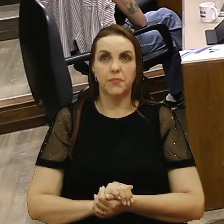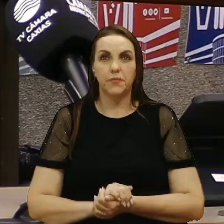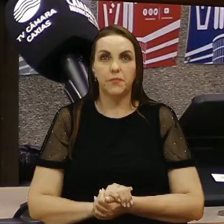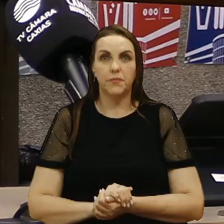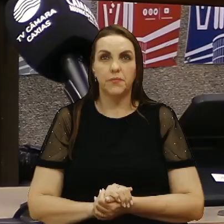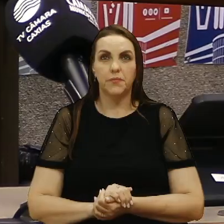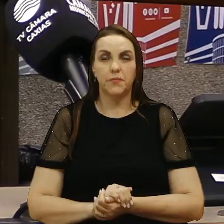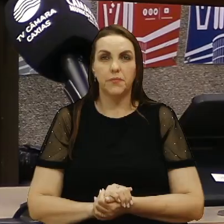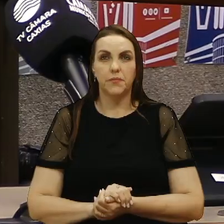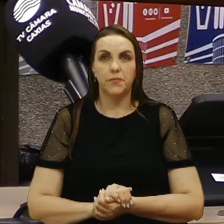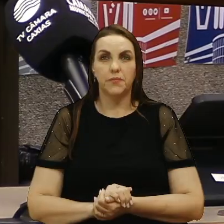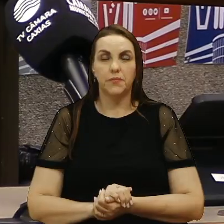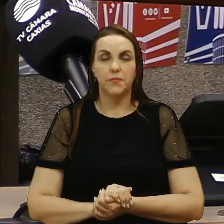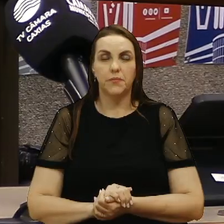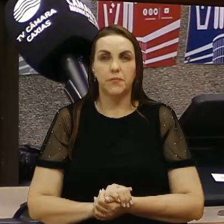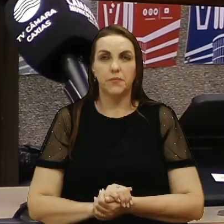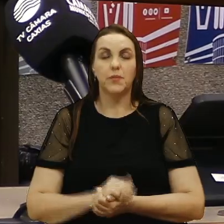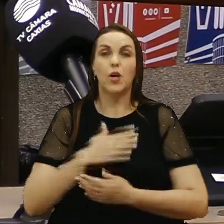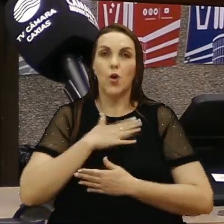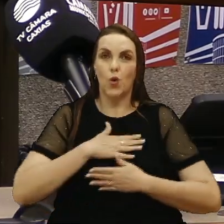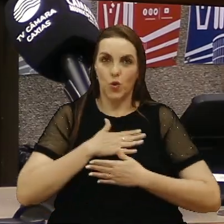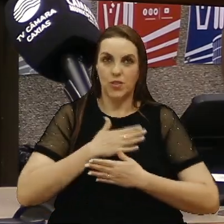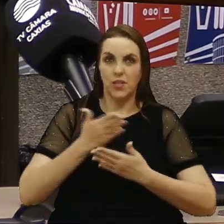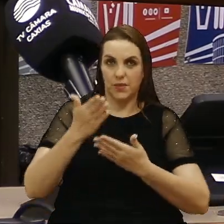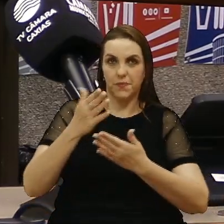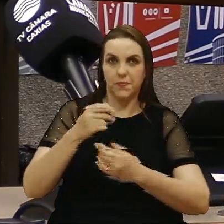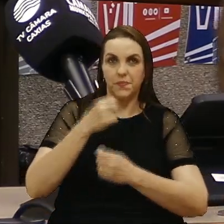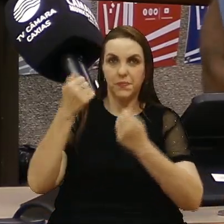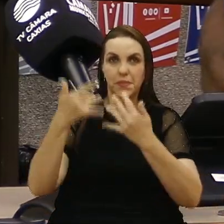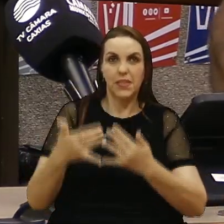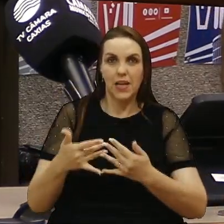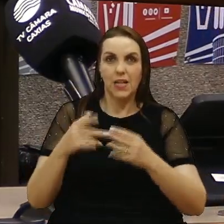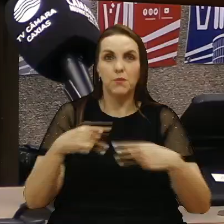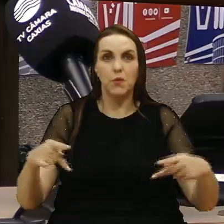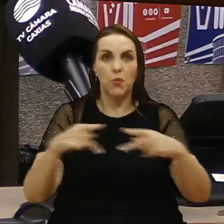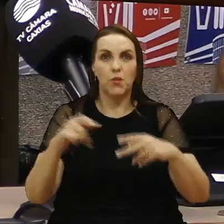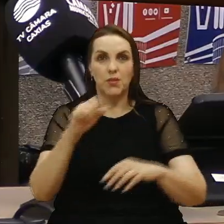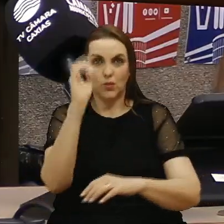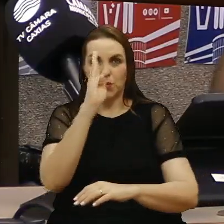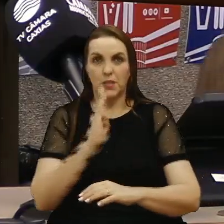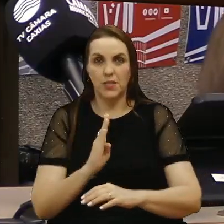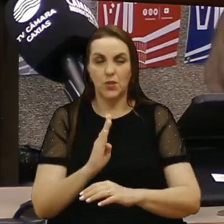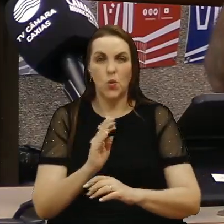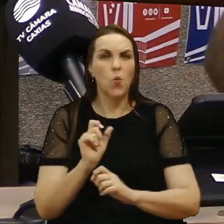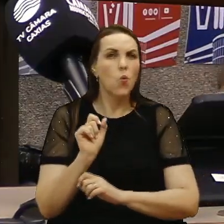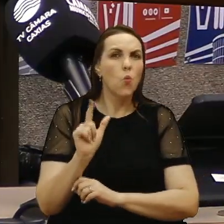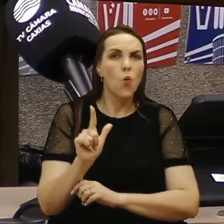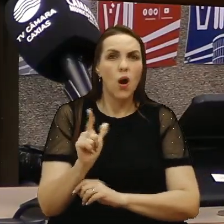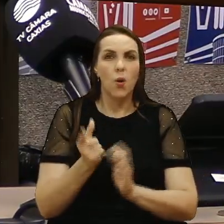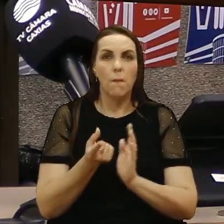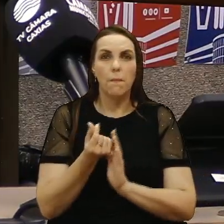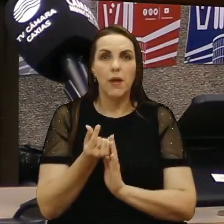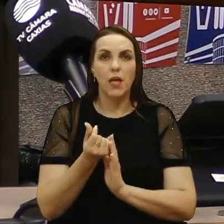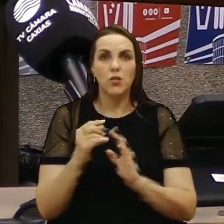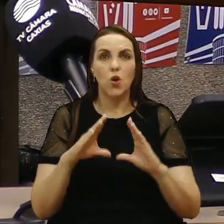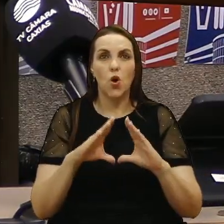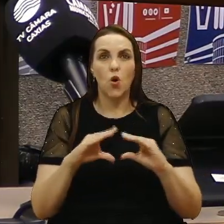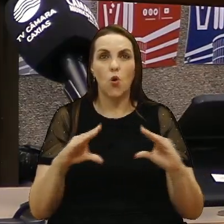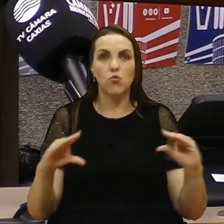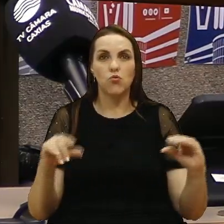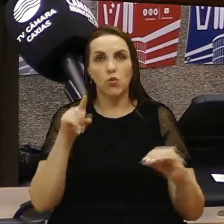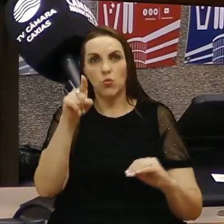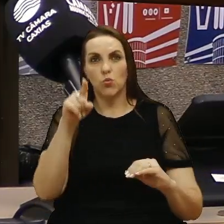obrigado. Obrigado. Eu gostaria que o senhor falasse para a população brasileira qual é o preço do colchão que você tem na sua